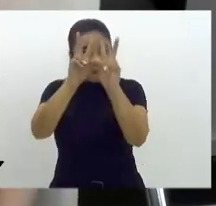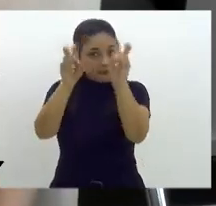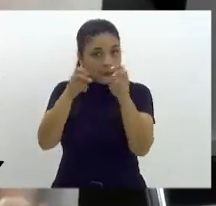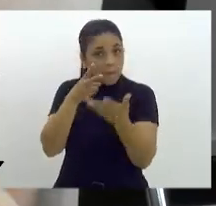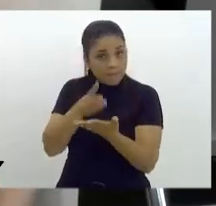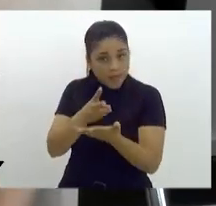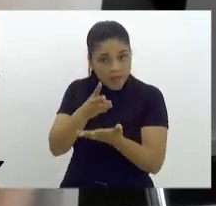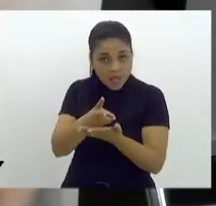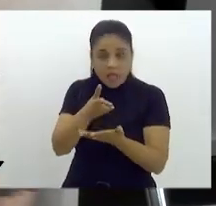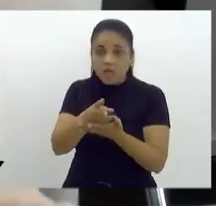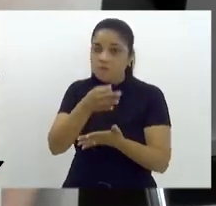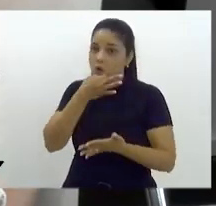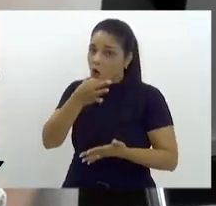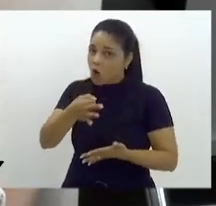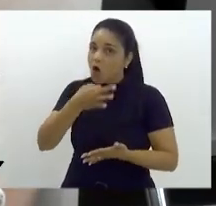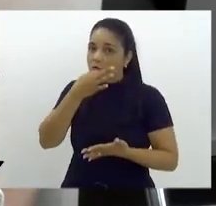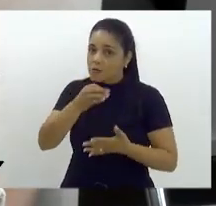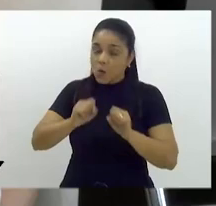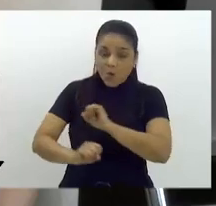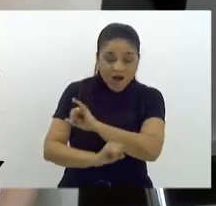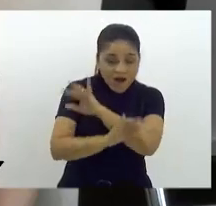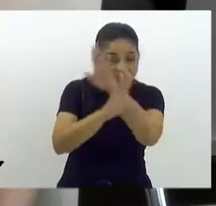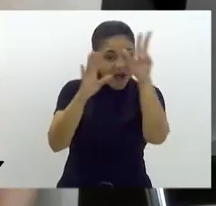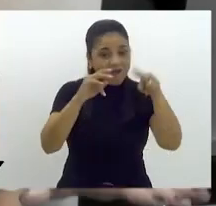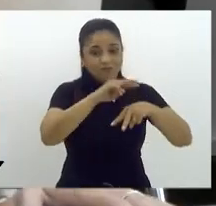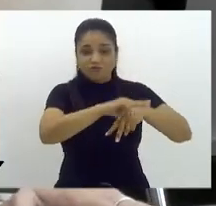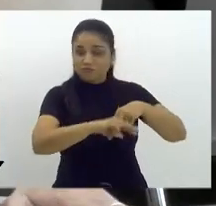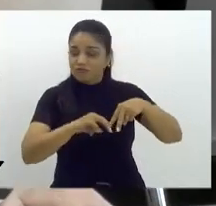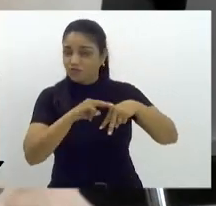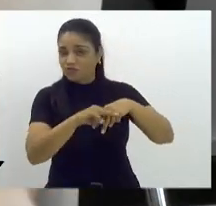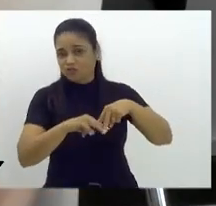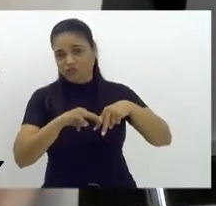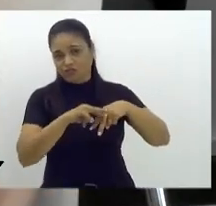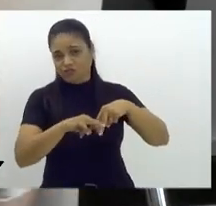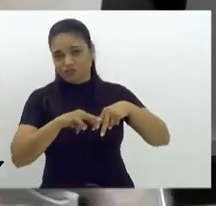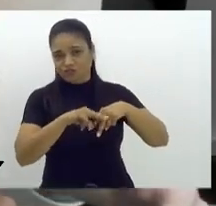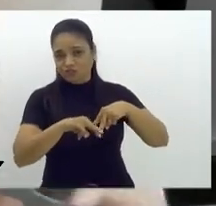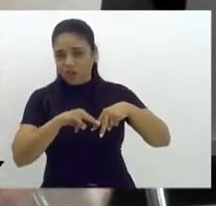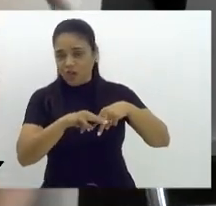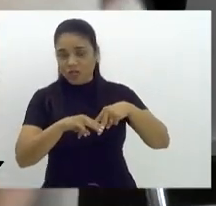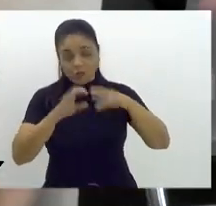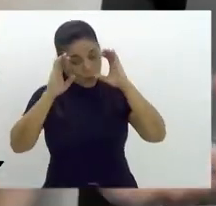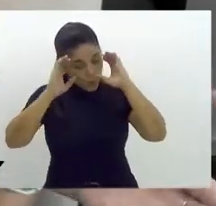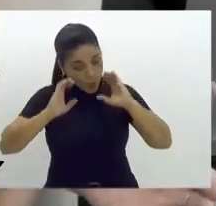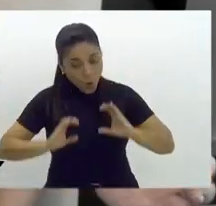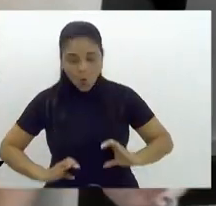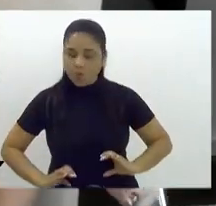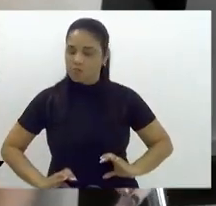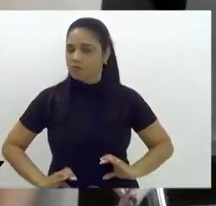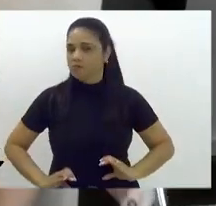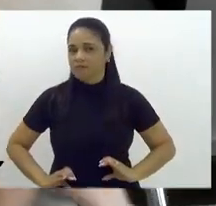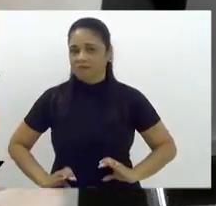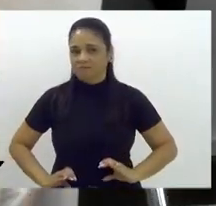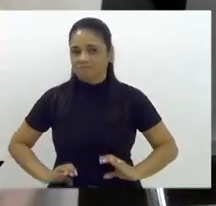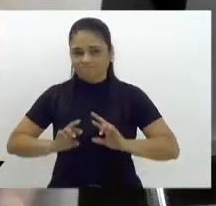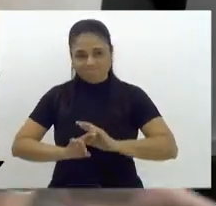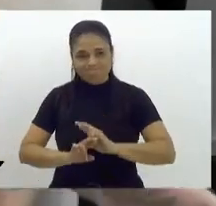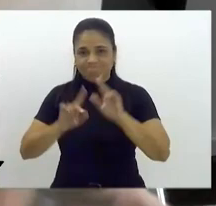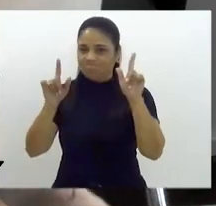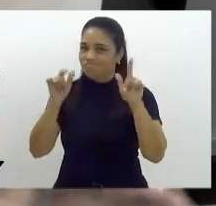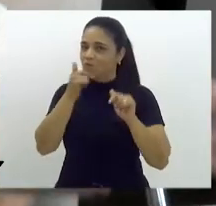tem tem um conceito muito claro de gênero gênero é algo comportamental que foi criado né Foi